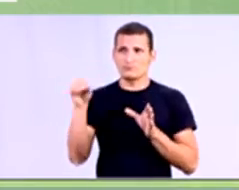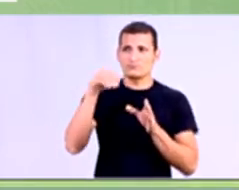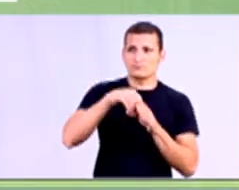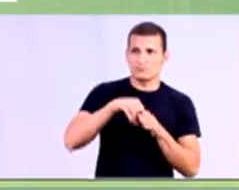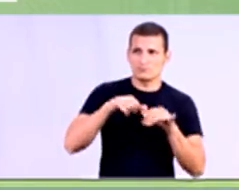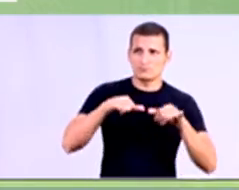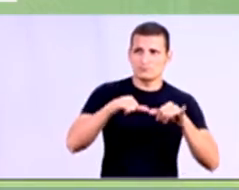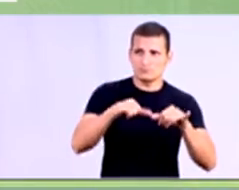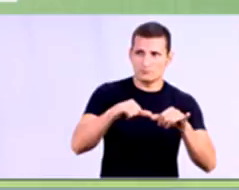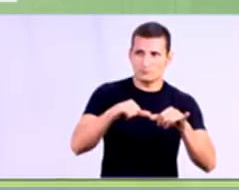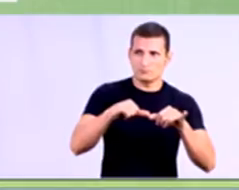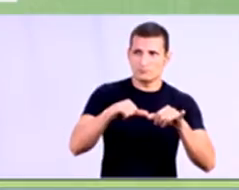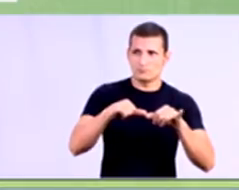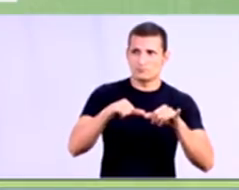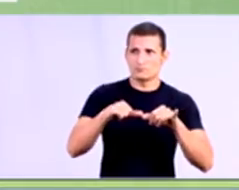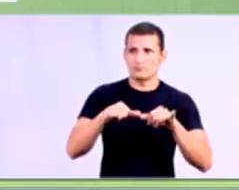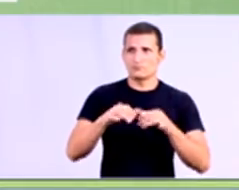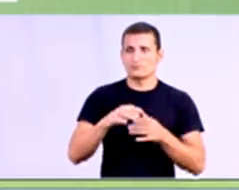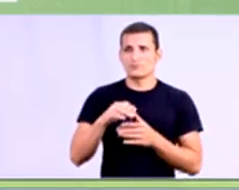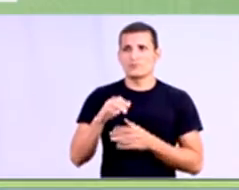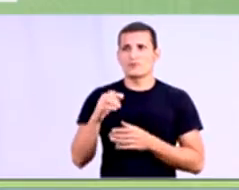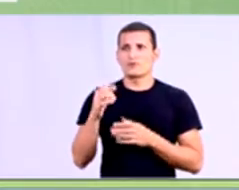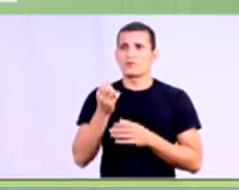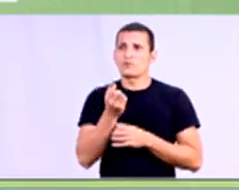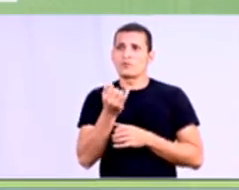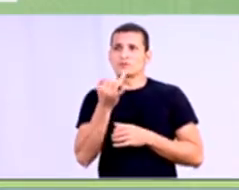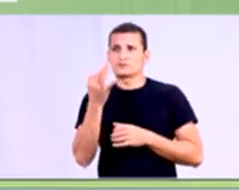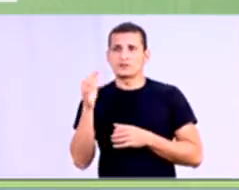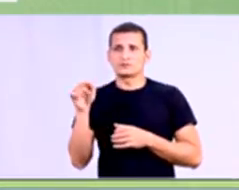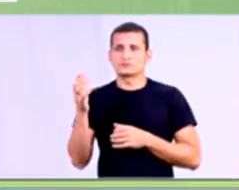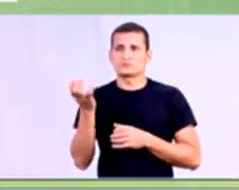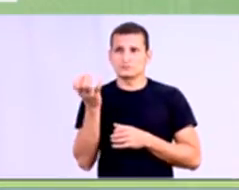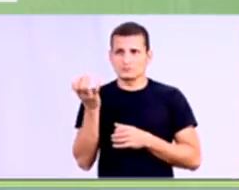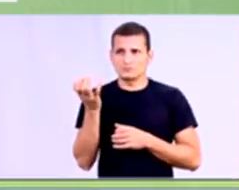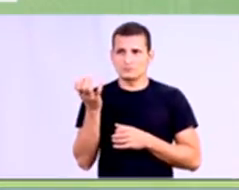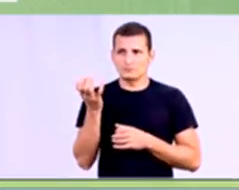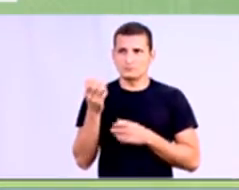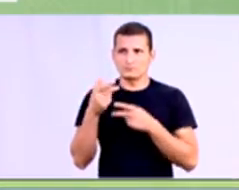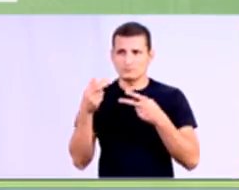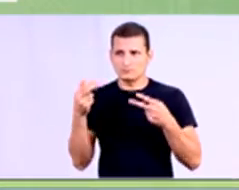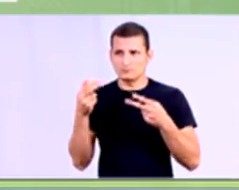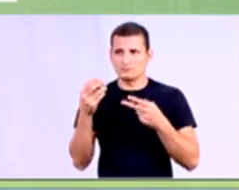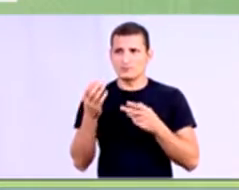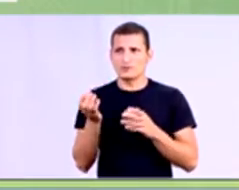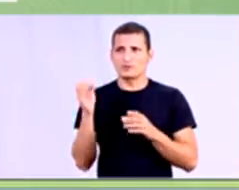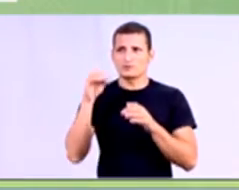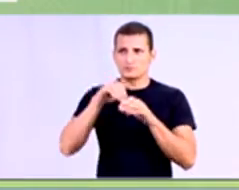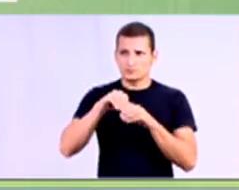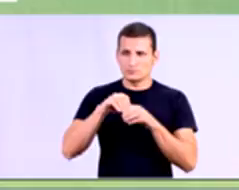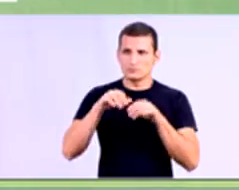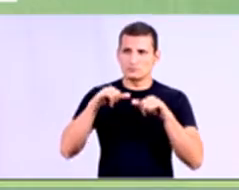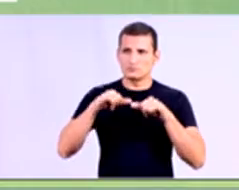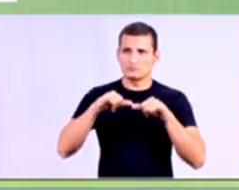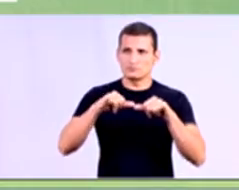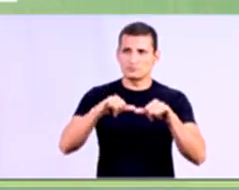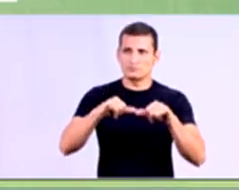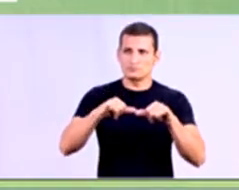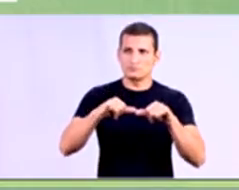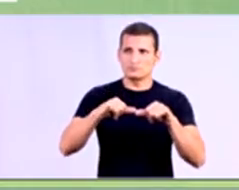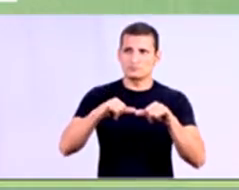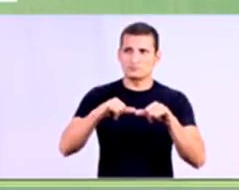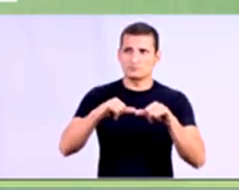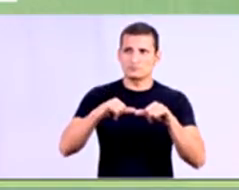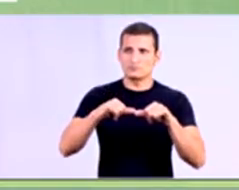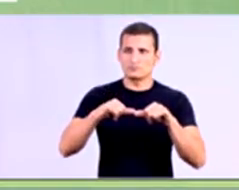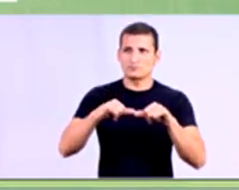carrinho. Peço que ele informe a quantidade que ele deseja do produto e adiciono perdão, pessoal,